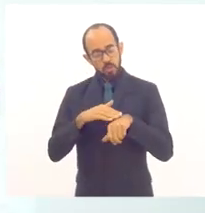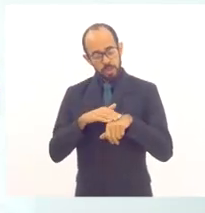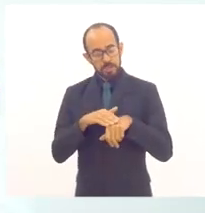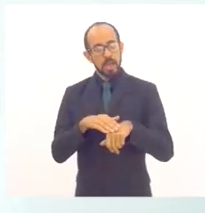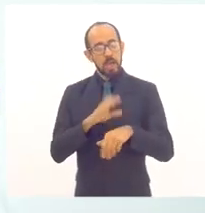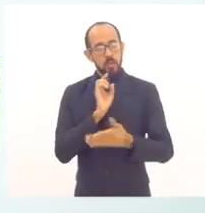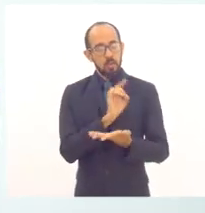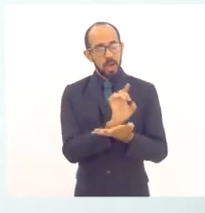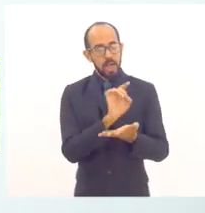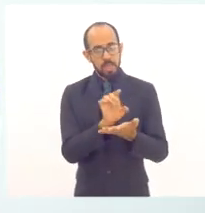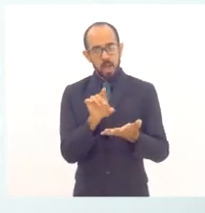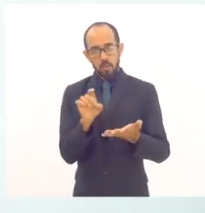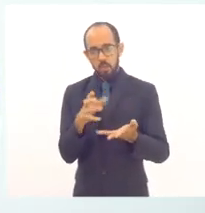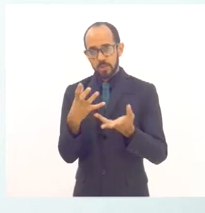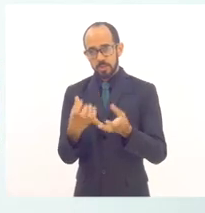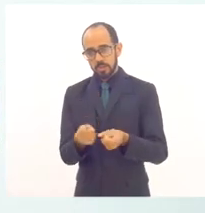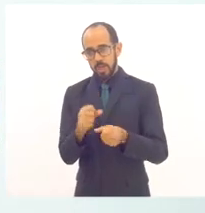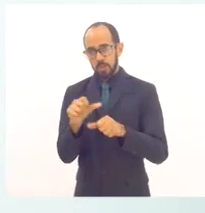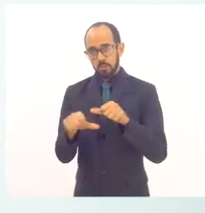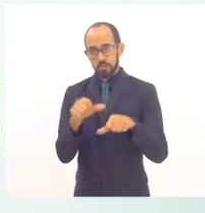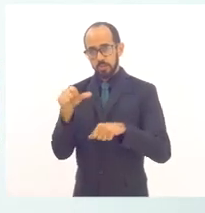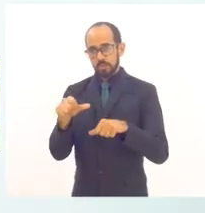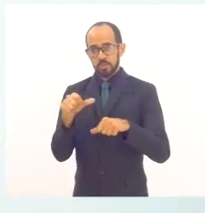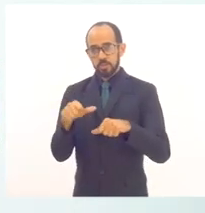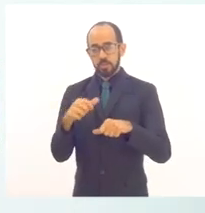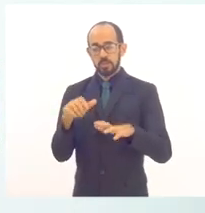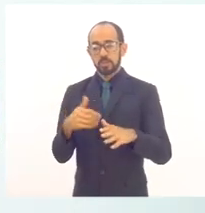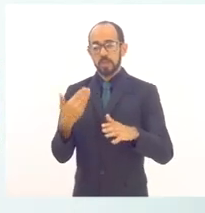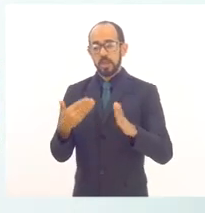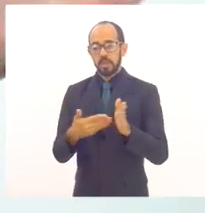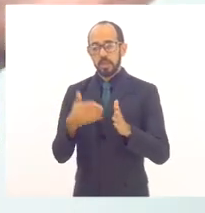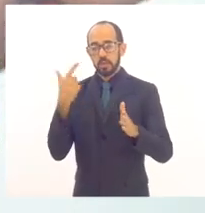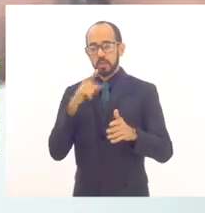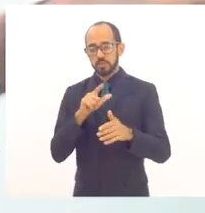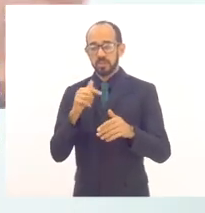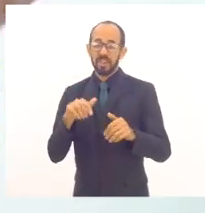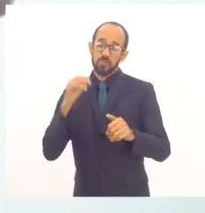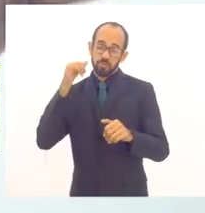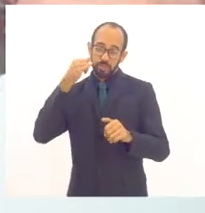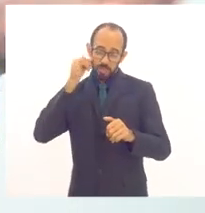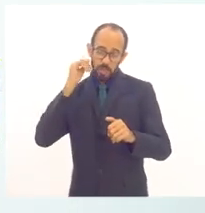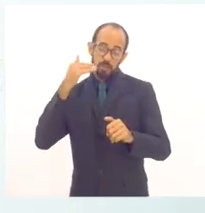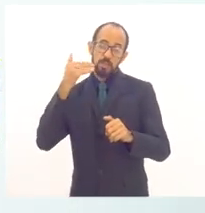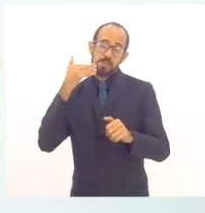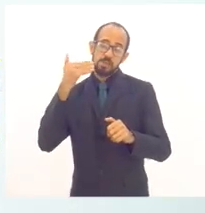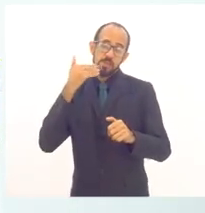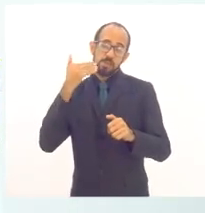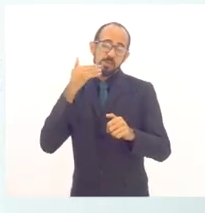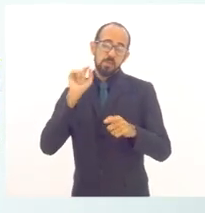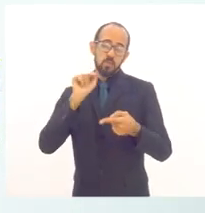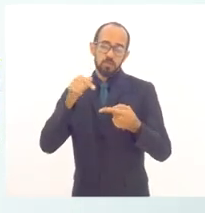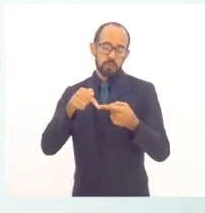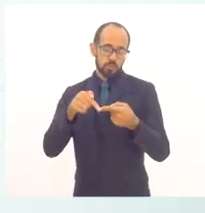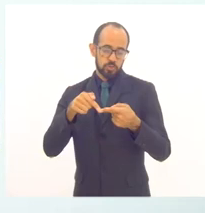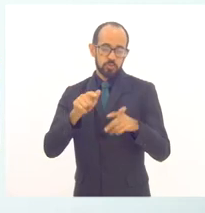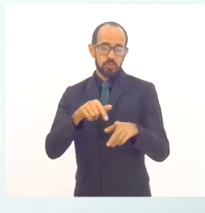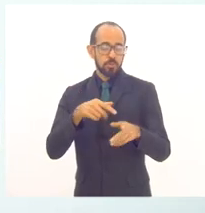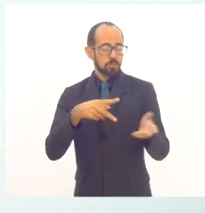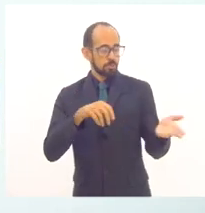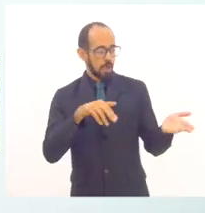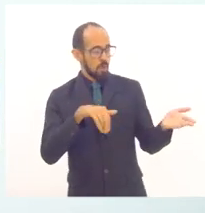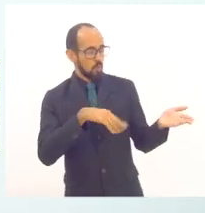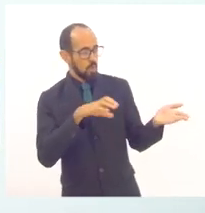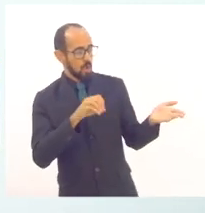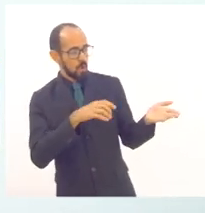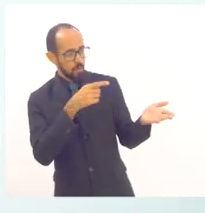outro, aceitar modificações, desde que elas não desfigurem completamente o teu propósito. Mestre Paulão,